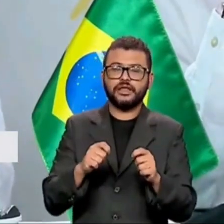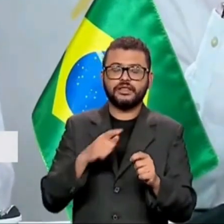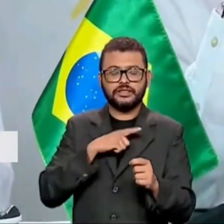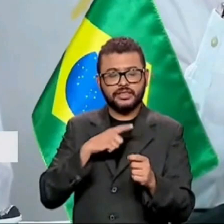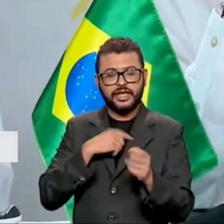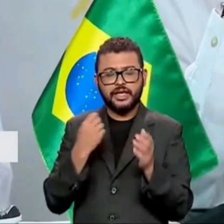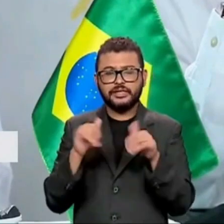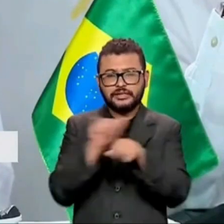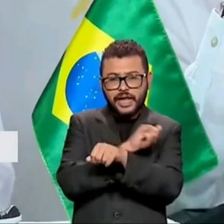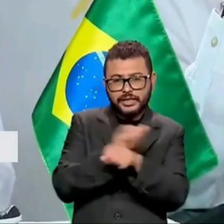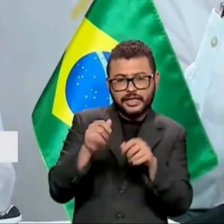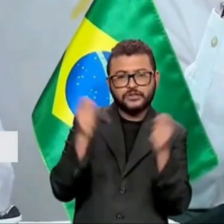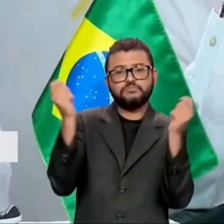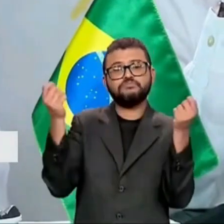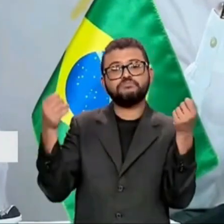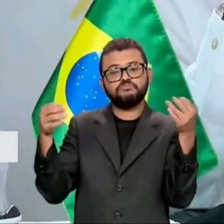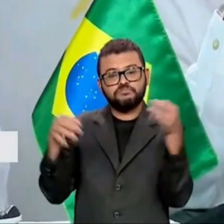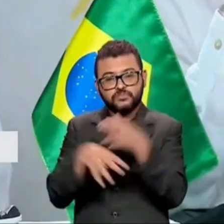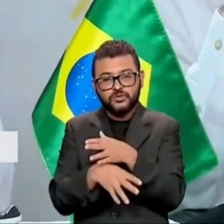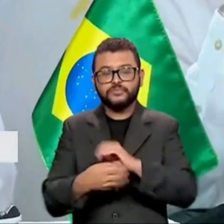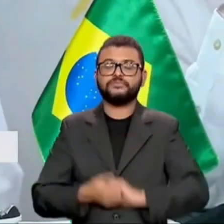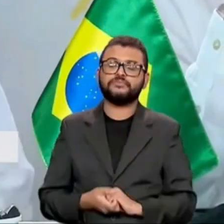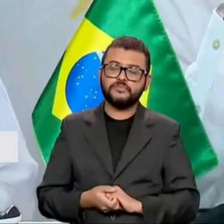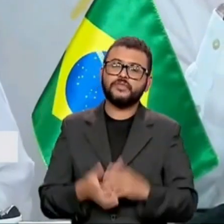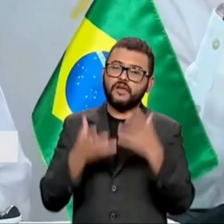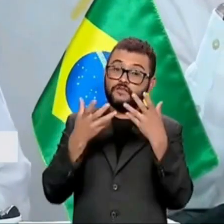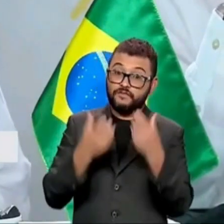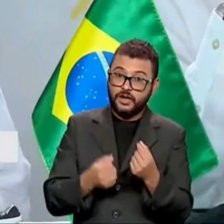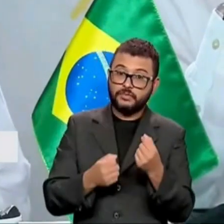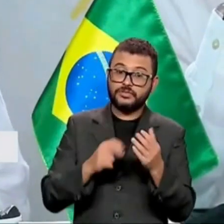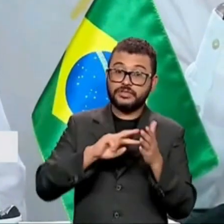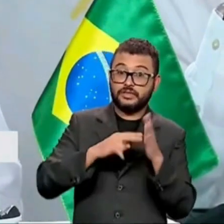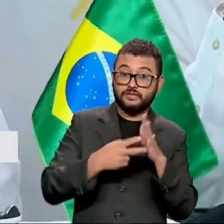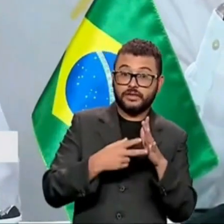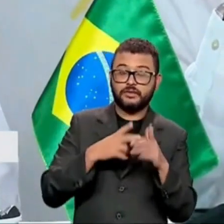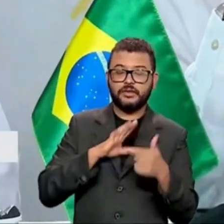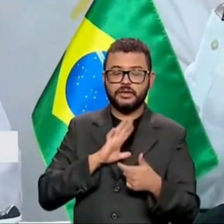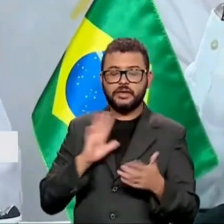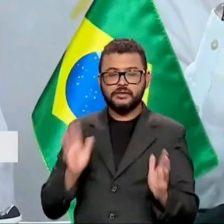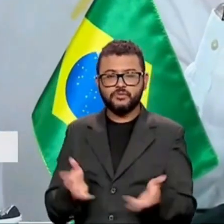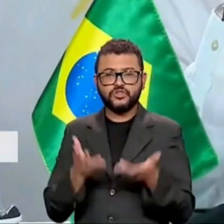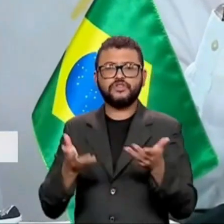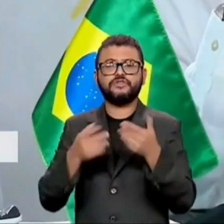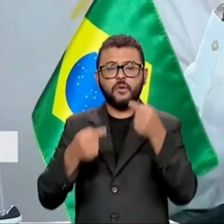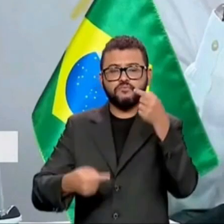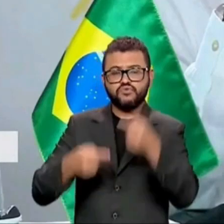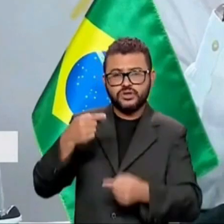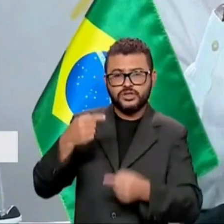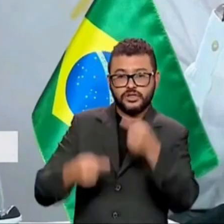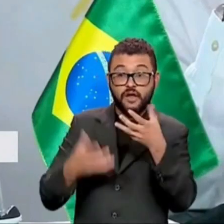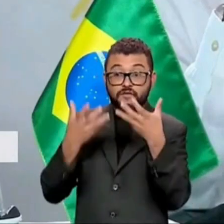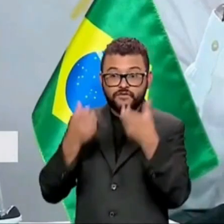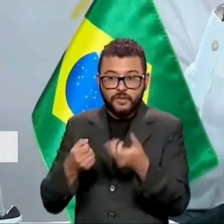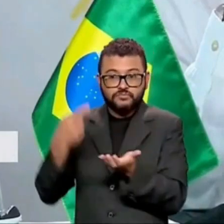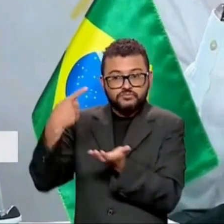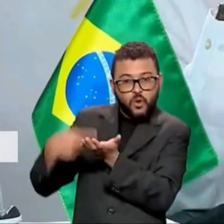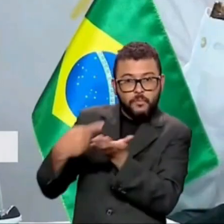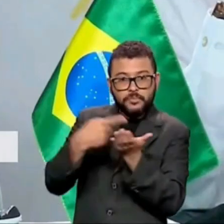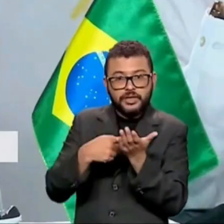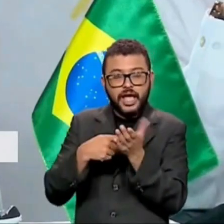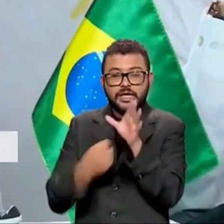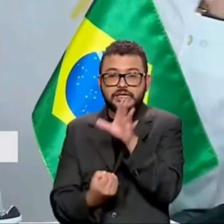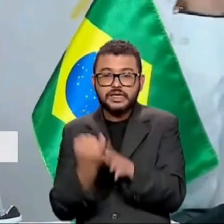de ações concretas. Para traduzir esse impulso político em termos práticos,